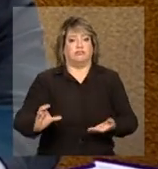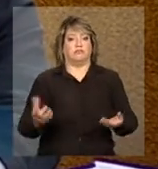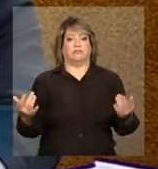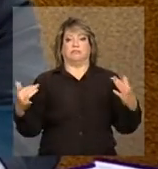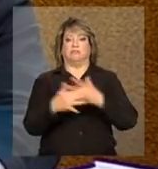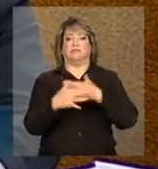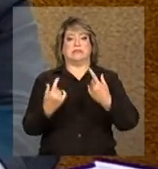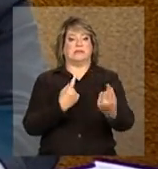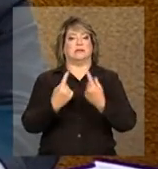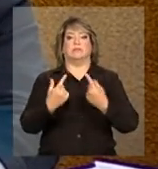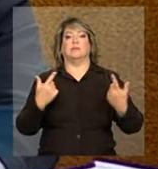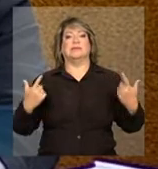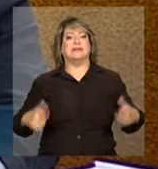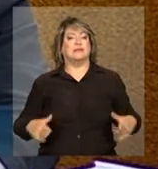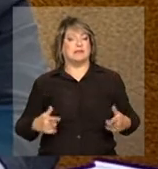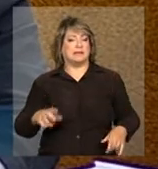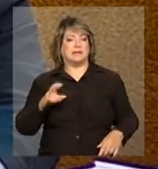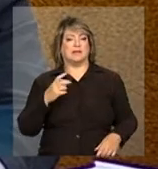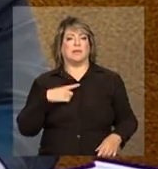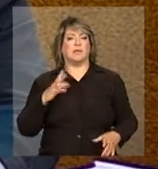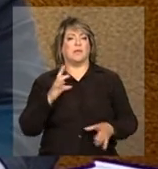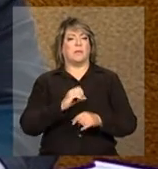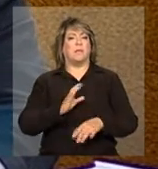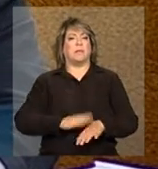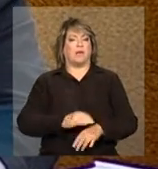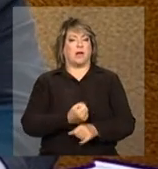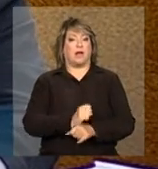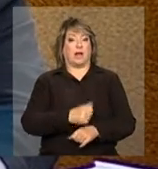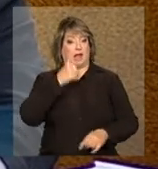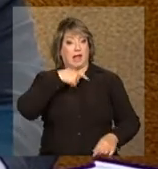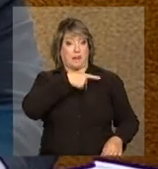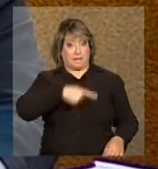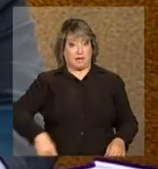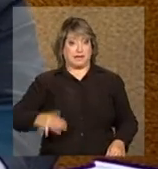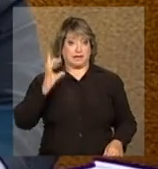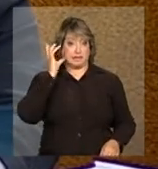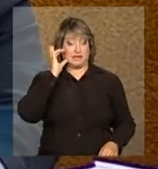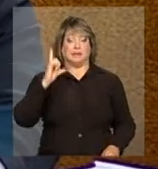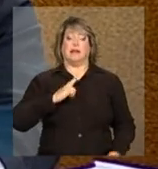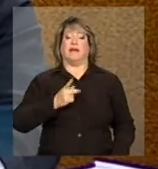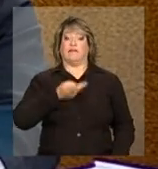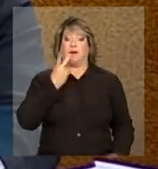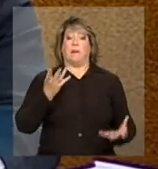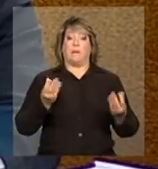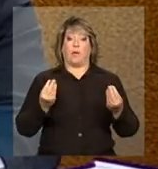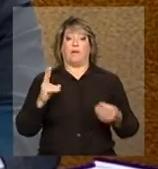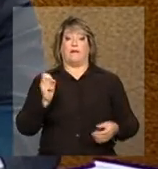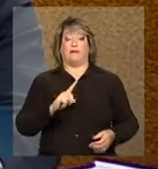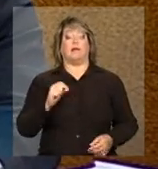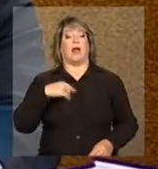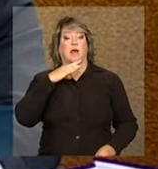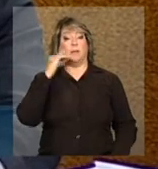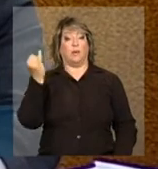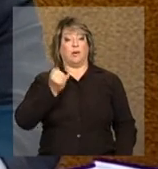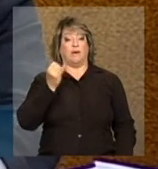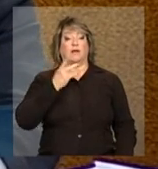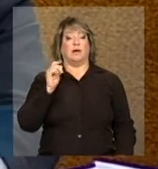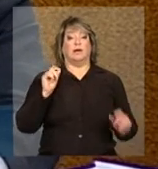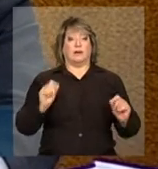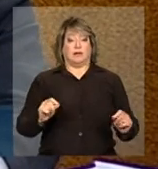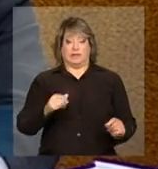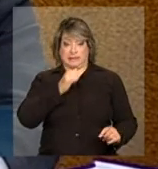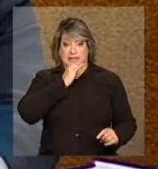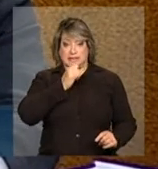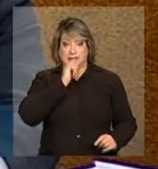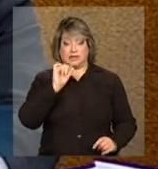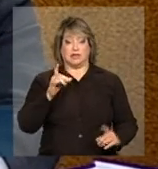mobilidade urbana nas nossas grandes cidades. A presidenta Dilma tem dito muitas vezes, e acho que é importante destacar também, que, por